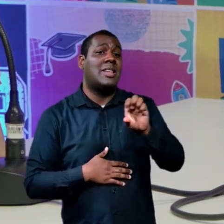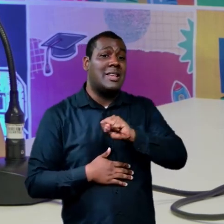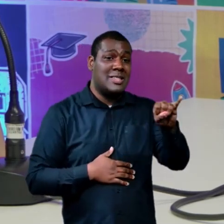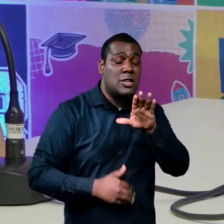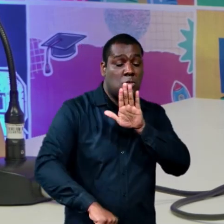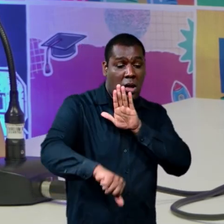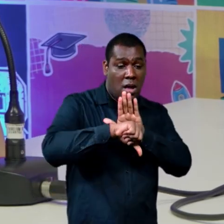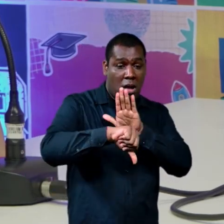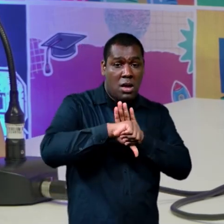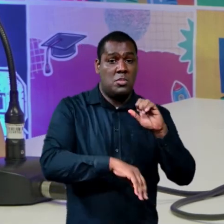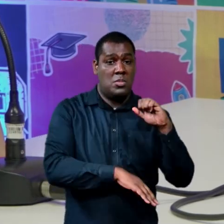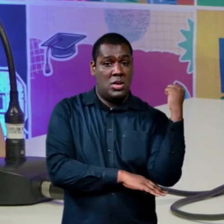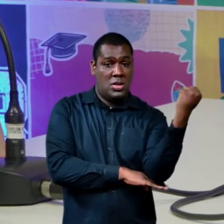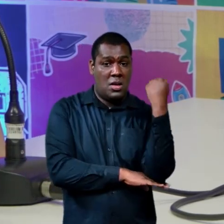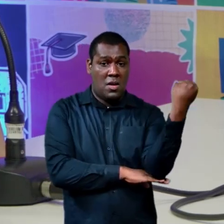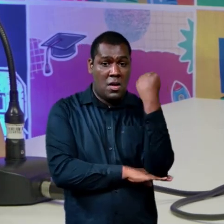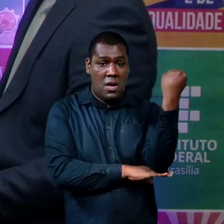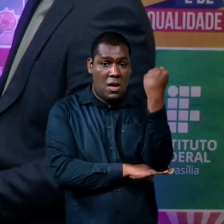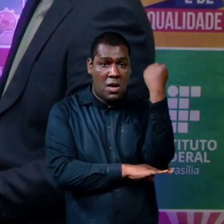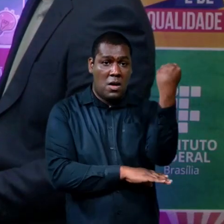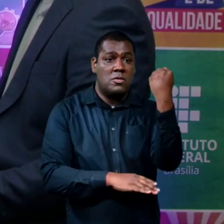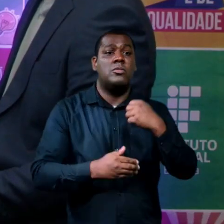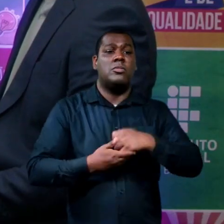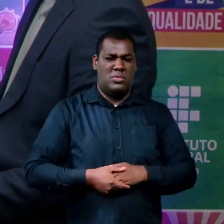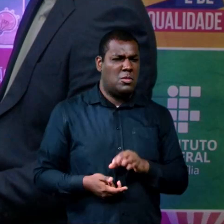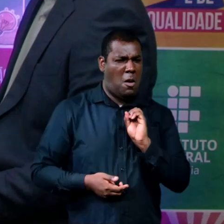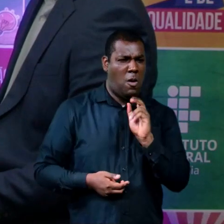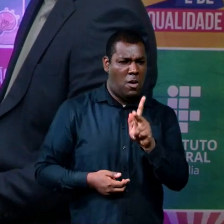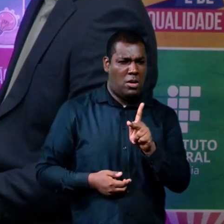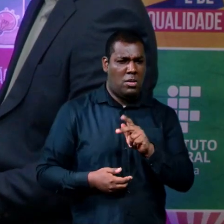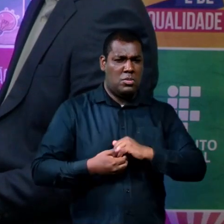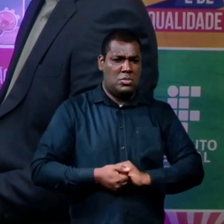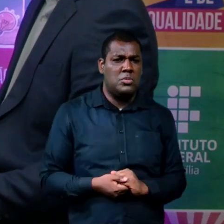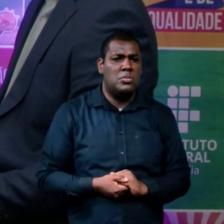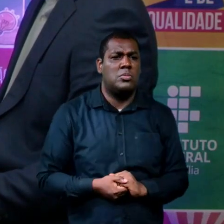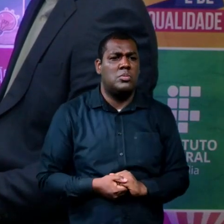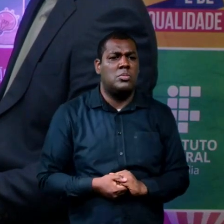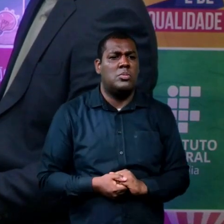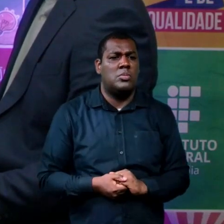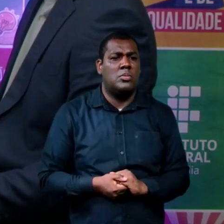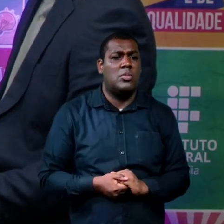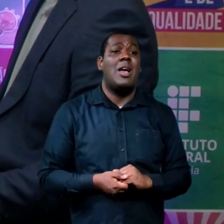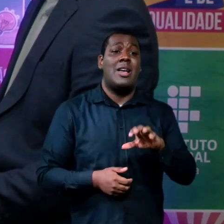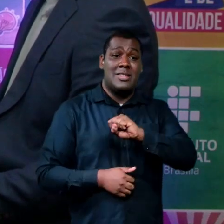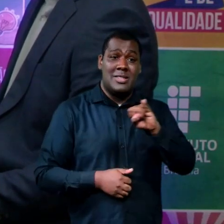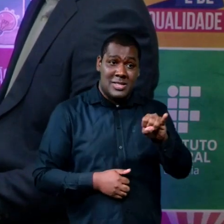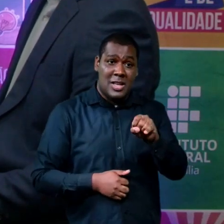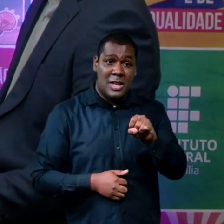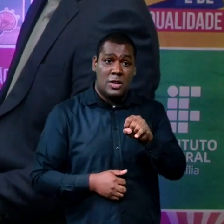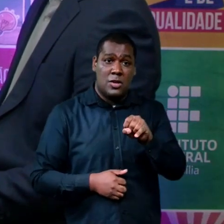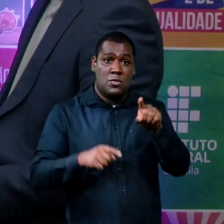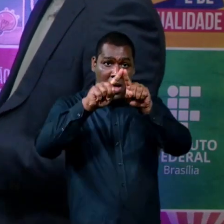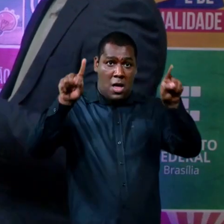gravosas, em que tem uma alta reprovabilidade social, certo? E nesses casos, então, cabe demissão. Muito